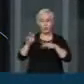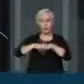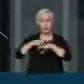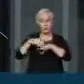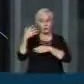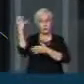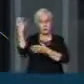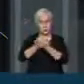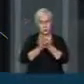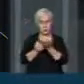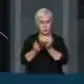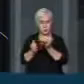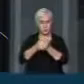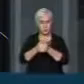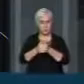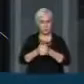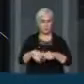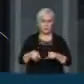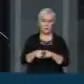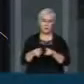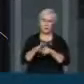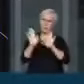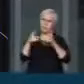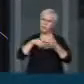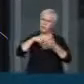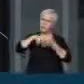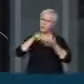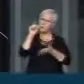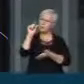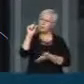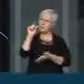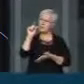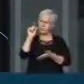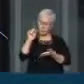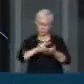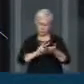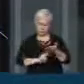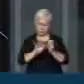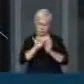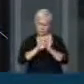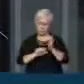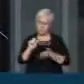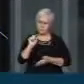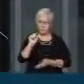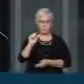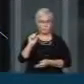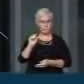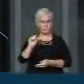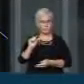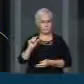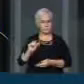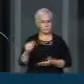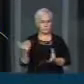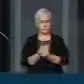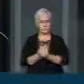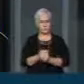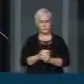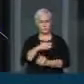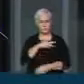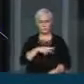dos outros envolvidos. Eu vou ler um trechinho pequeno da ação do Ministério